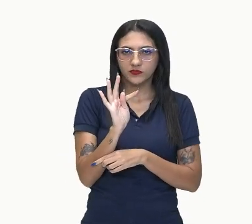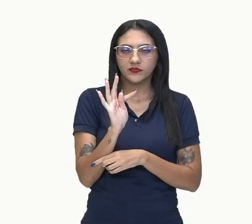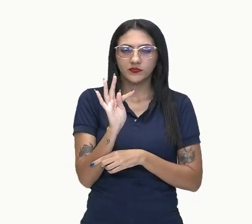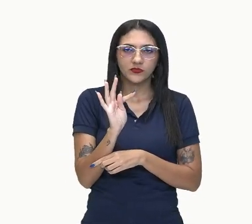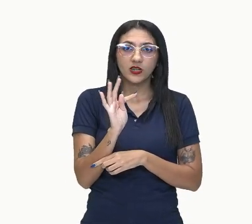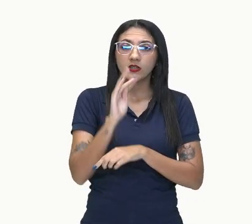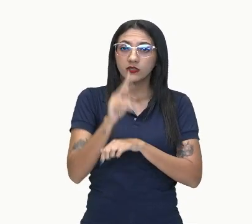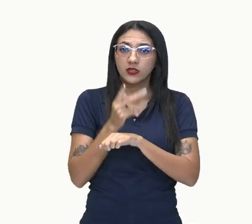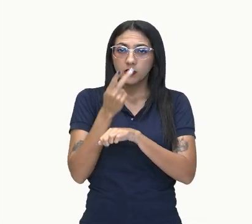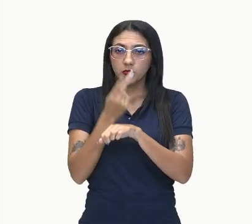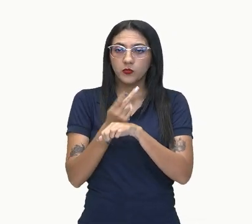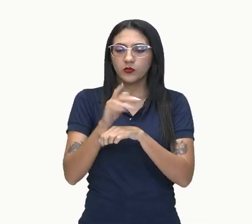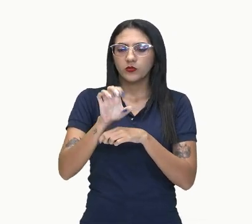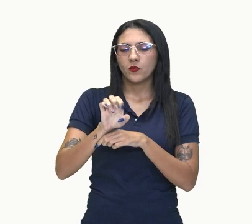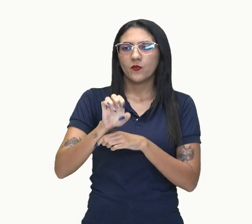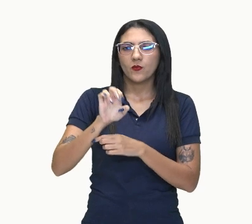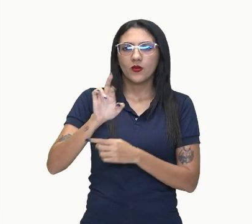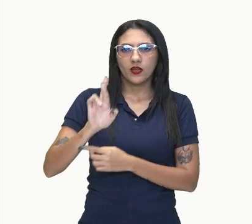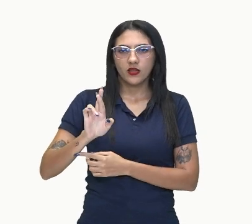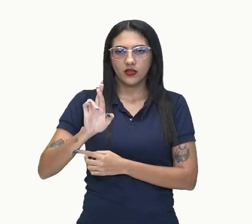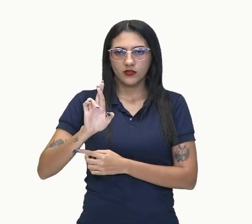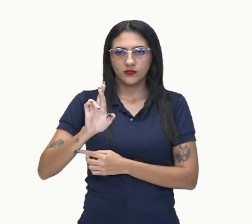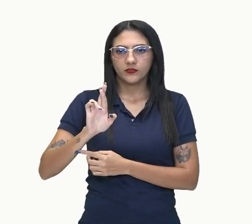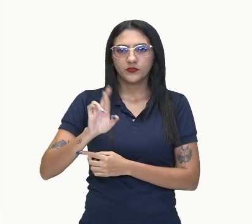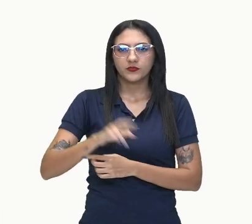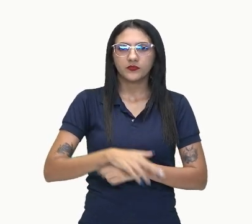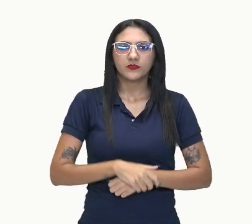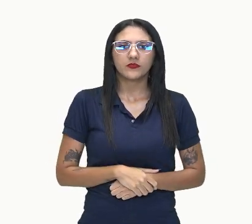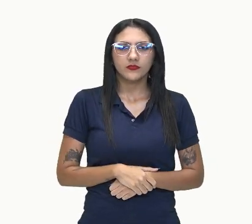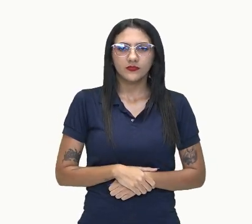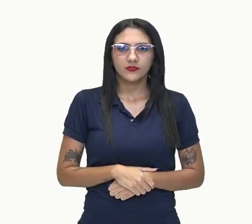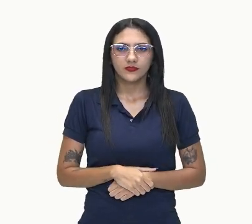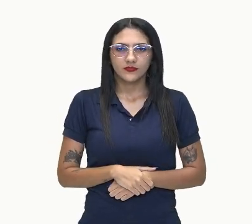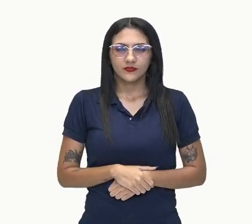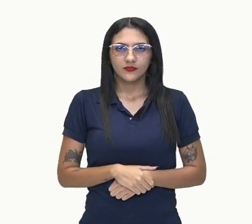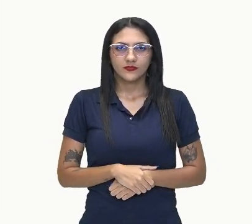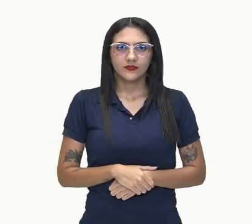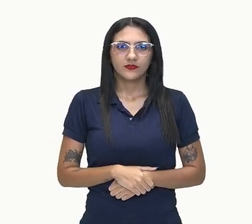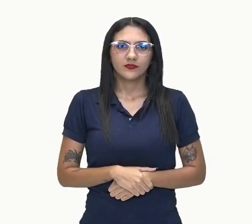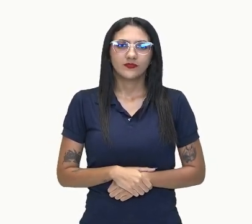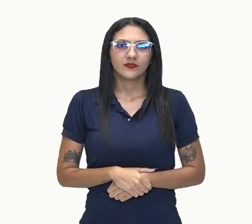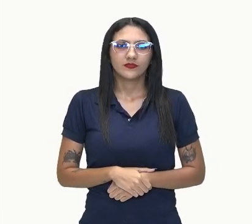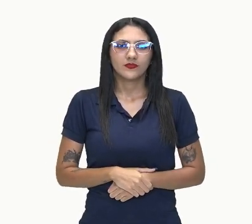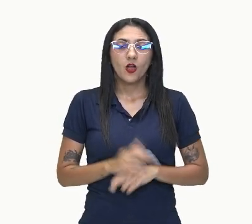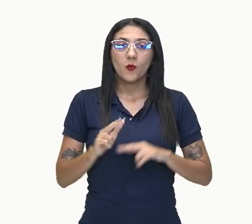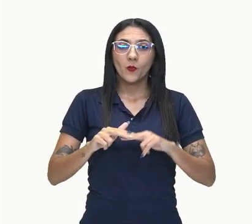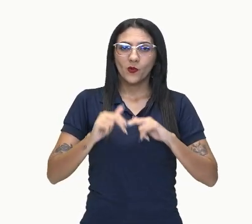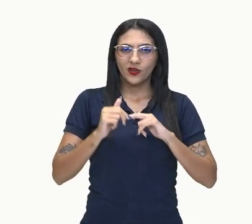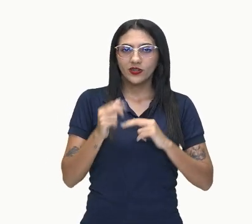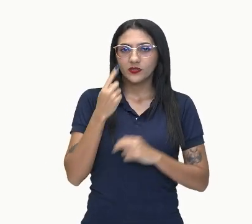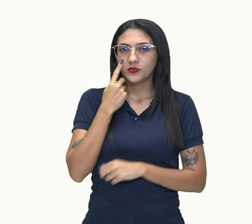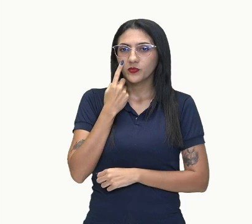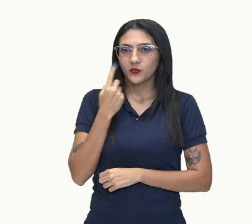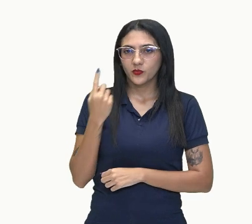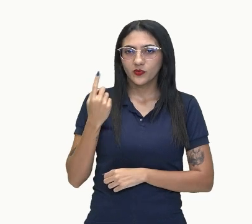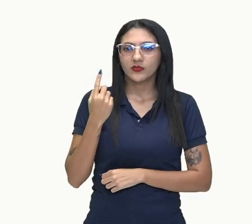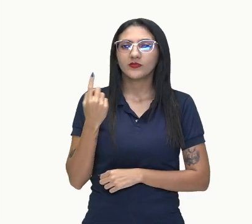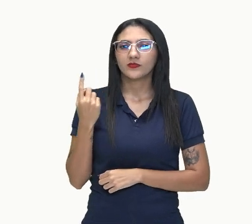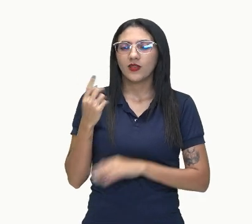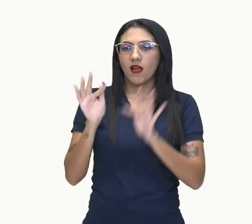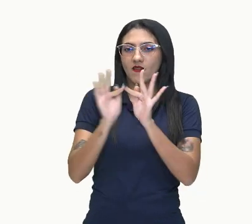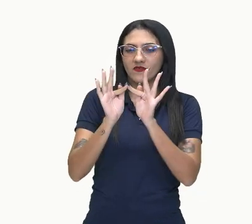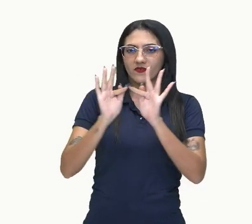o ER, ok? Por isso que no nosso exemplo vai ficar, ó, Manaus